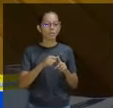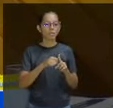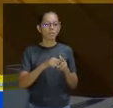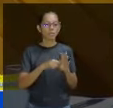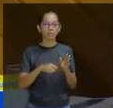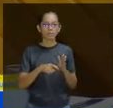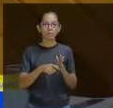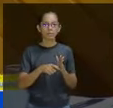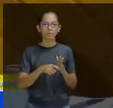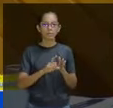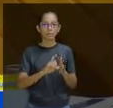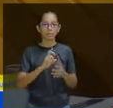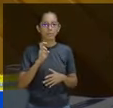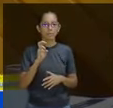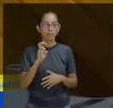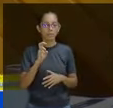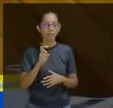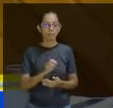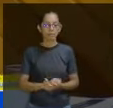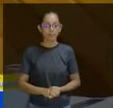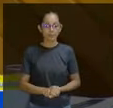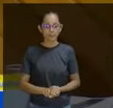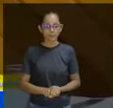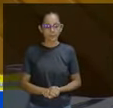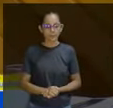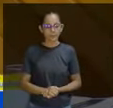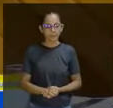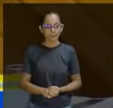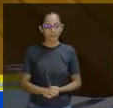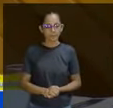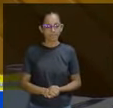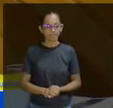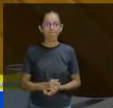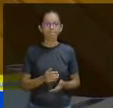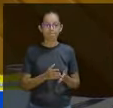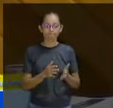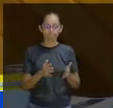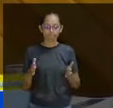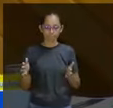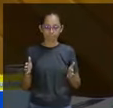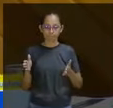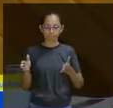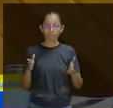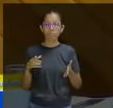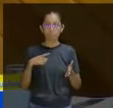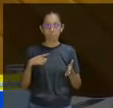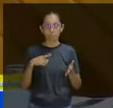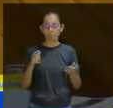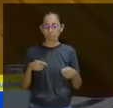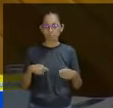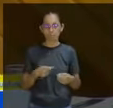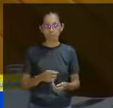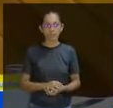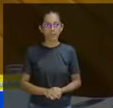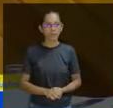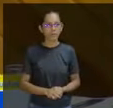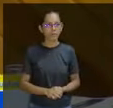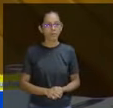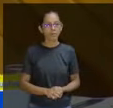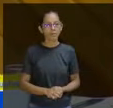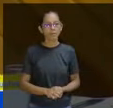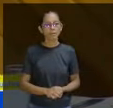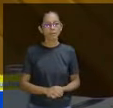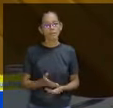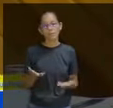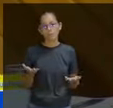do prazo se encerrar. Então, a minha única, eu não me importo, né, não há nenhuma objeção em relação à lista ser